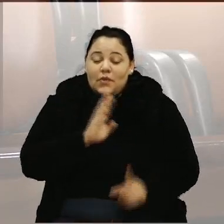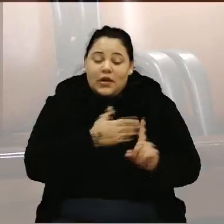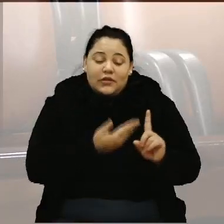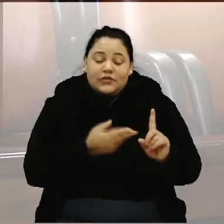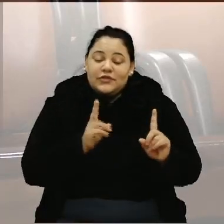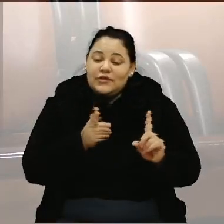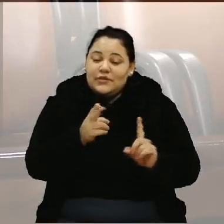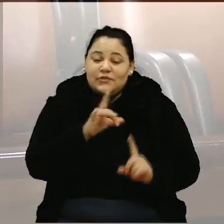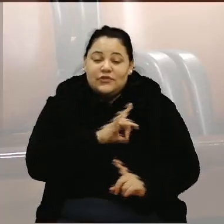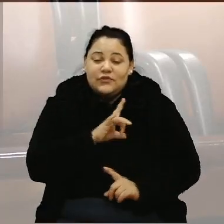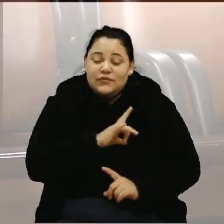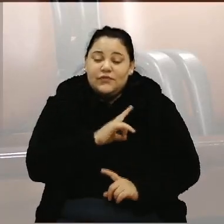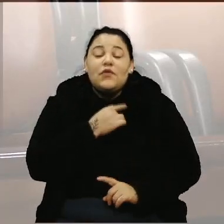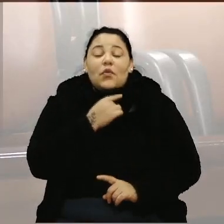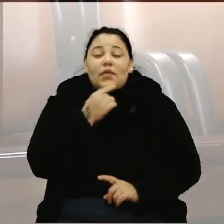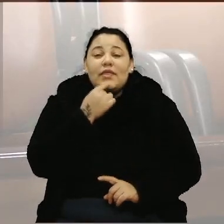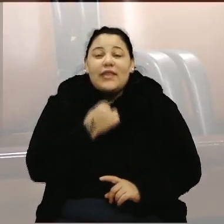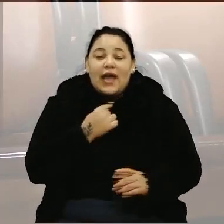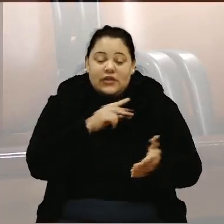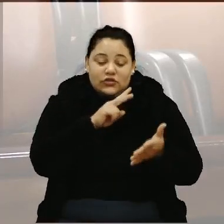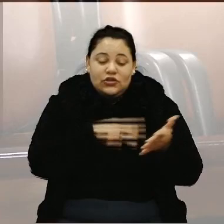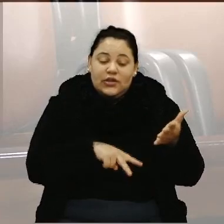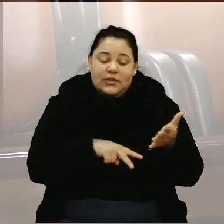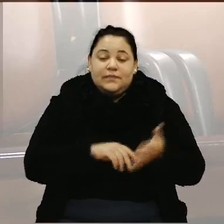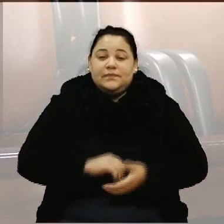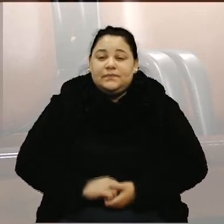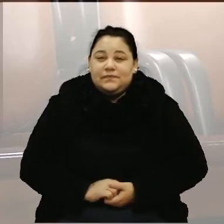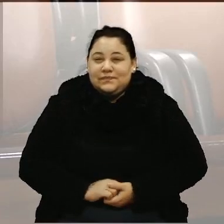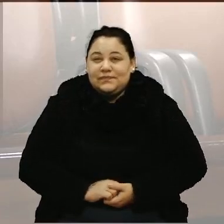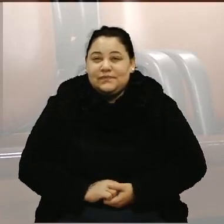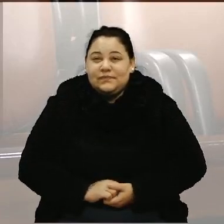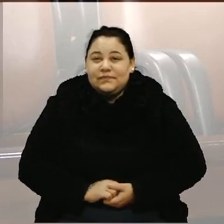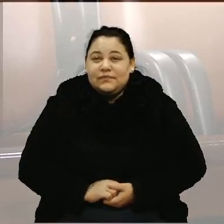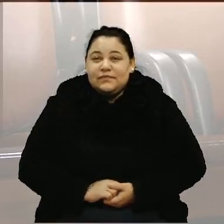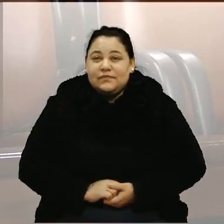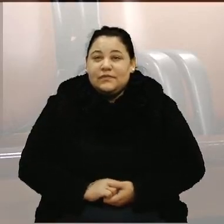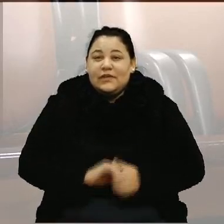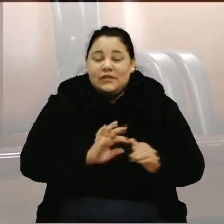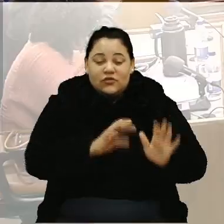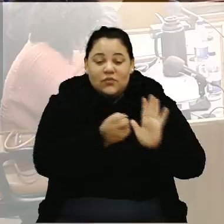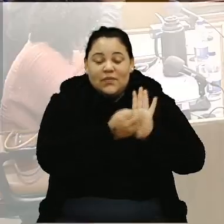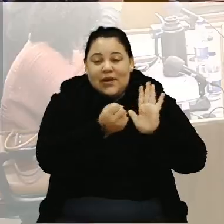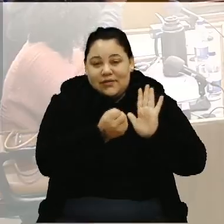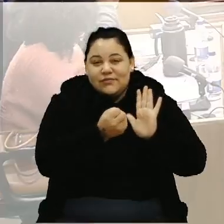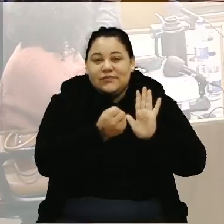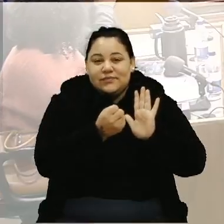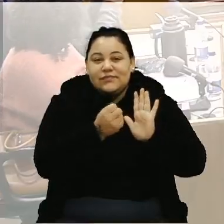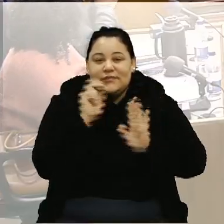falei para ti isso, né? Deixar eternizado o nome do Mauro na história de Caxias do Sul. Meus parabéns.